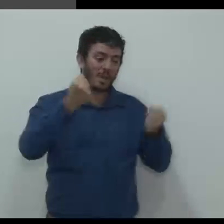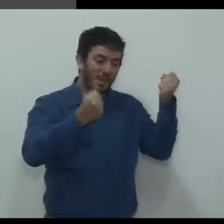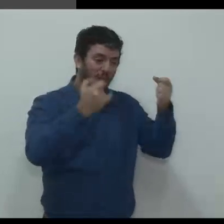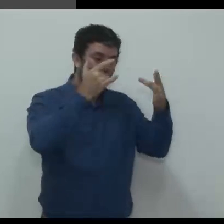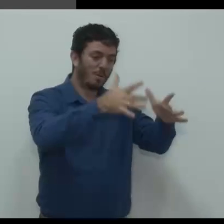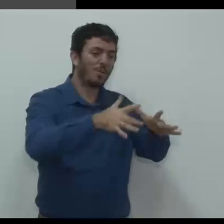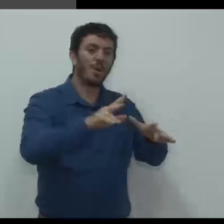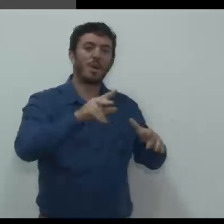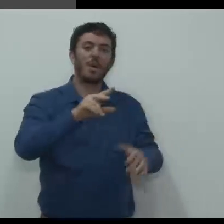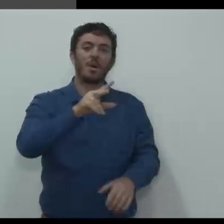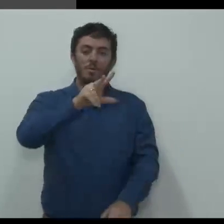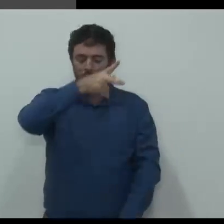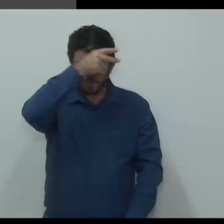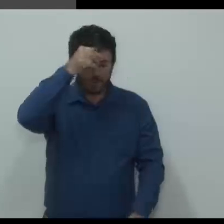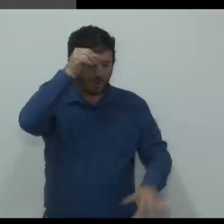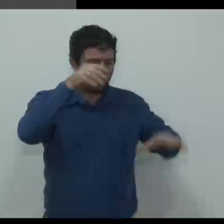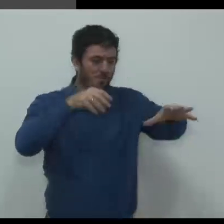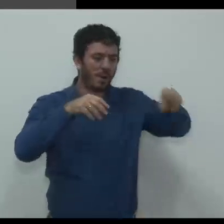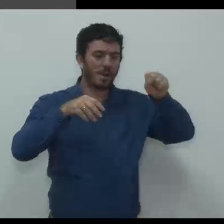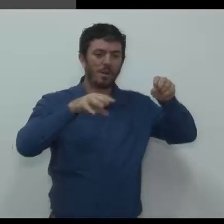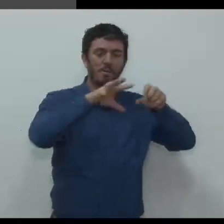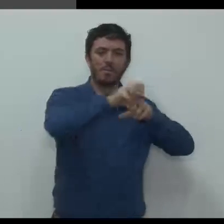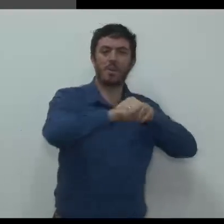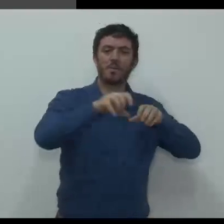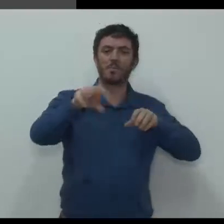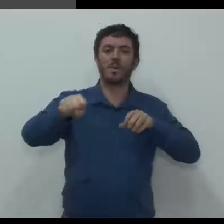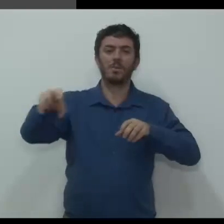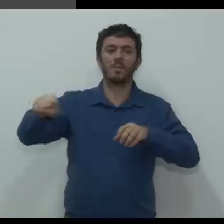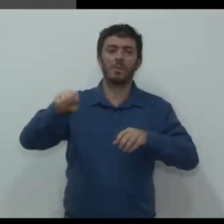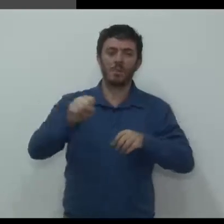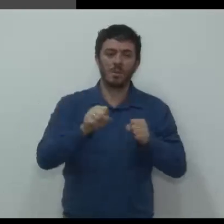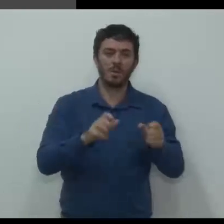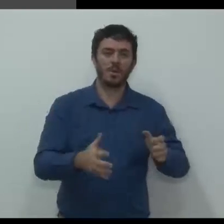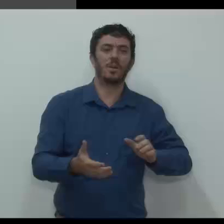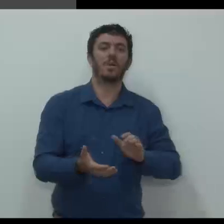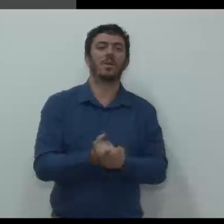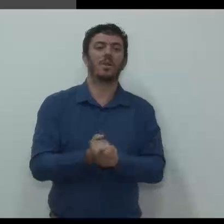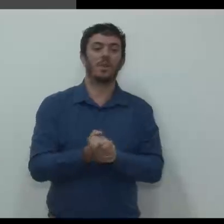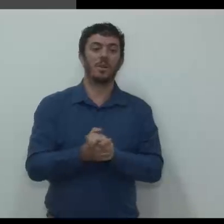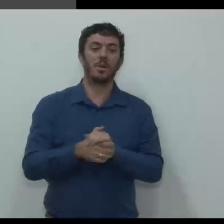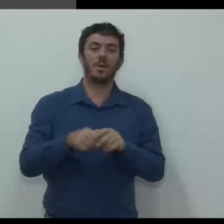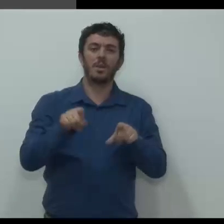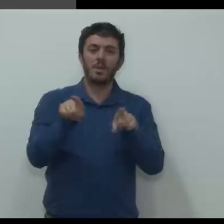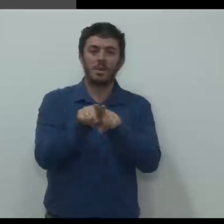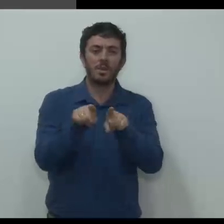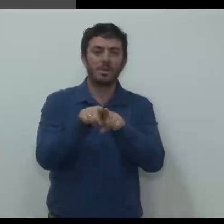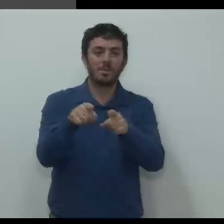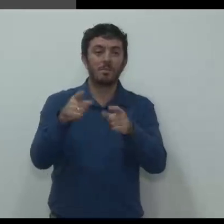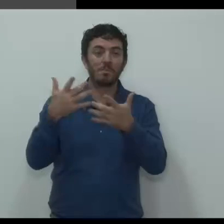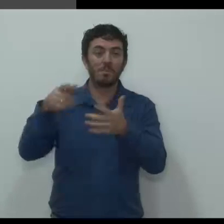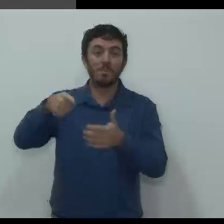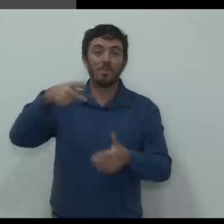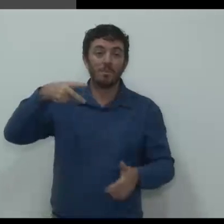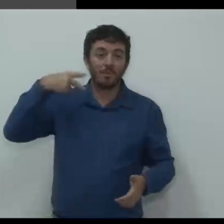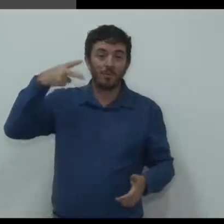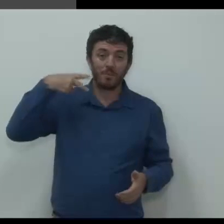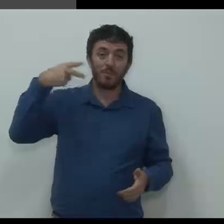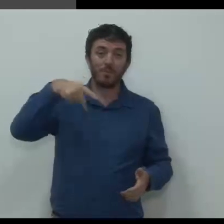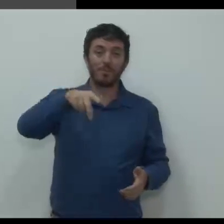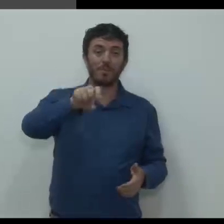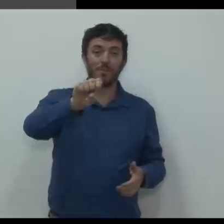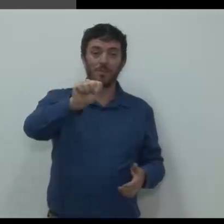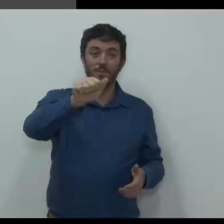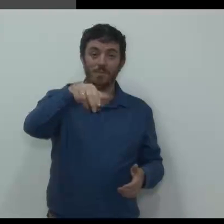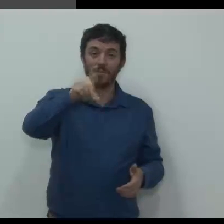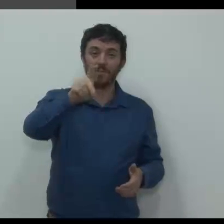coloquei isso aí por vanglória, não estou preocupado de não dar os parabéns para o vereador Sandro Rebeca, mas fica aqui um alerta para a Prefeitura. Em